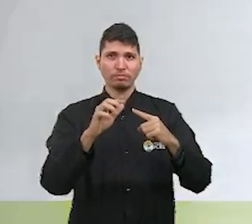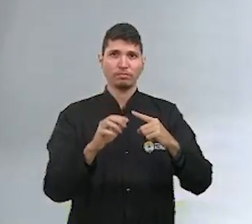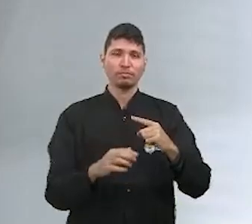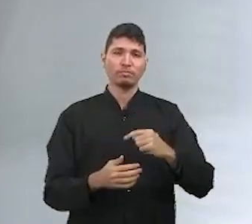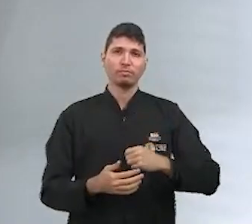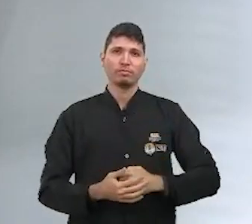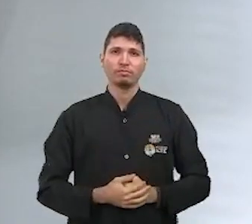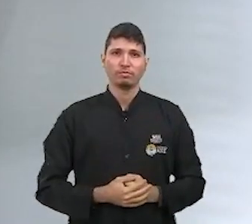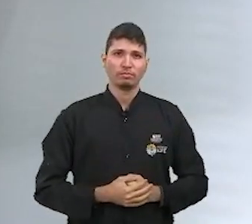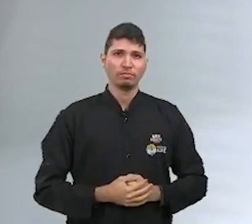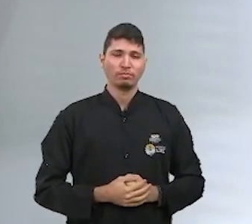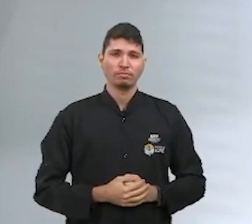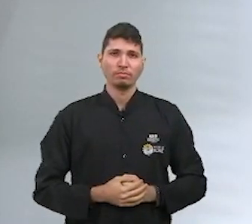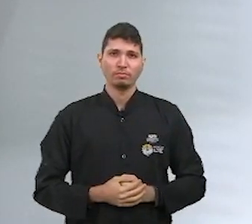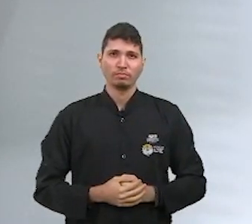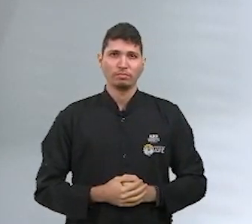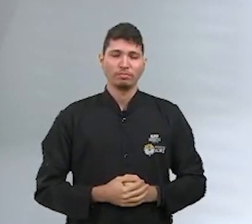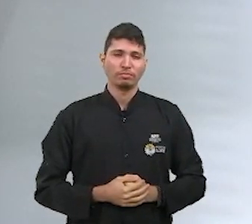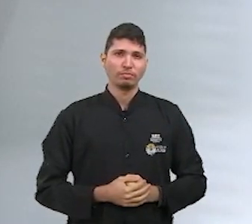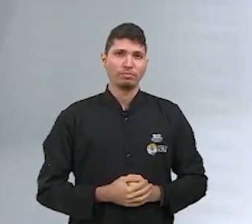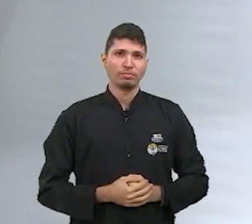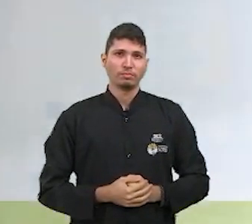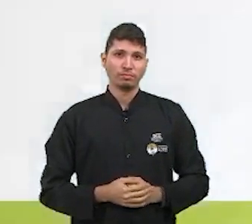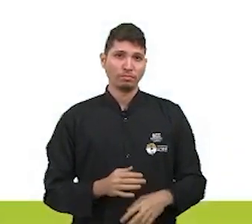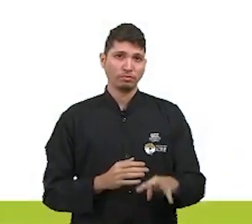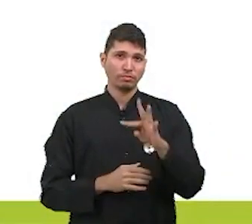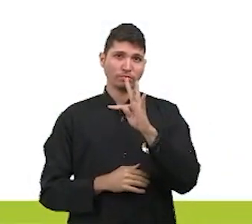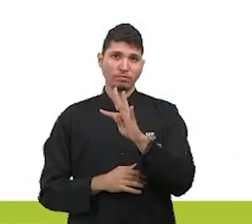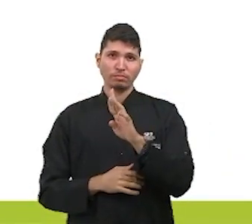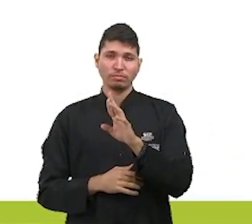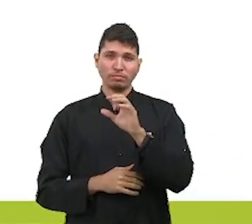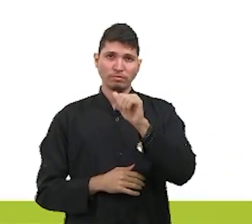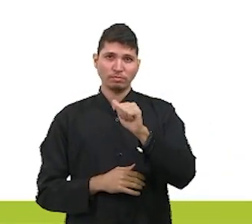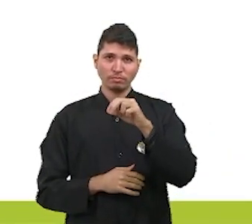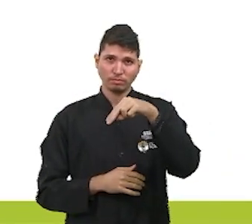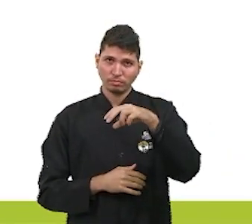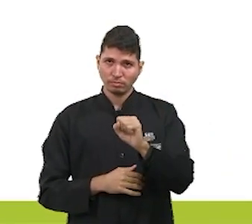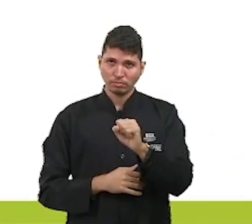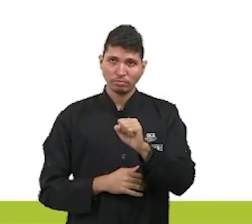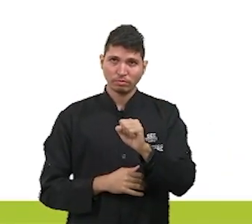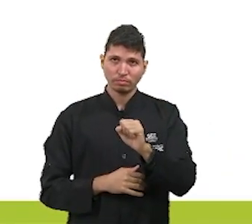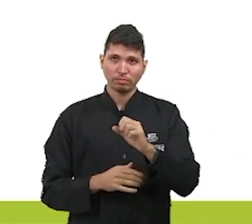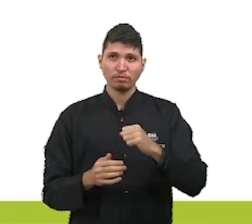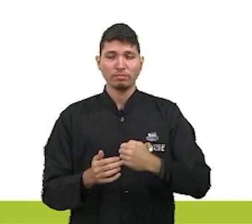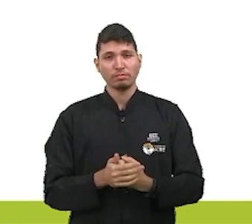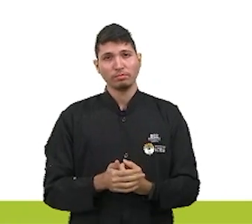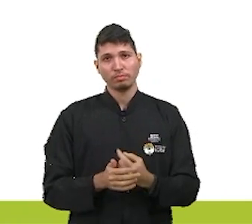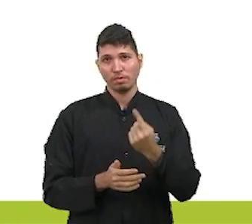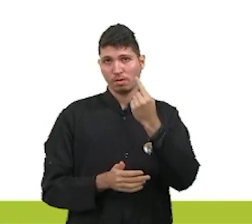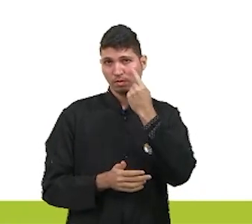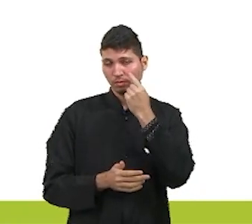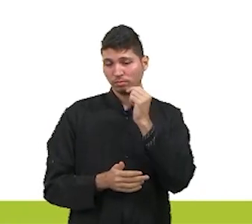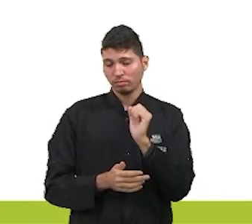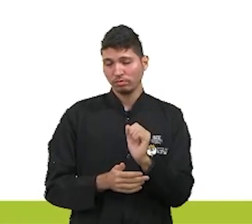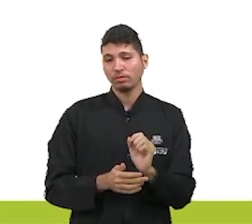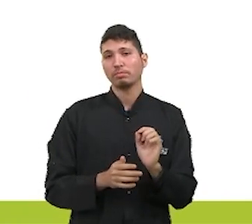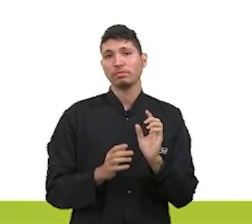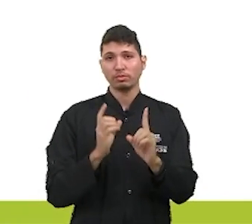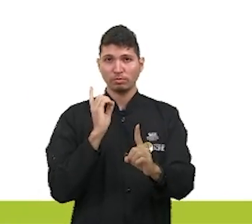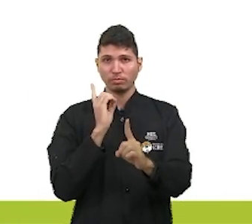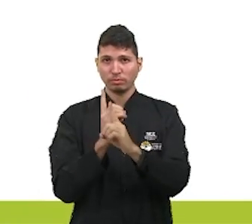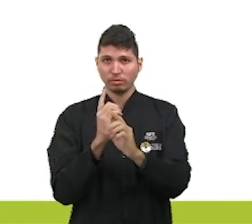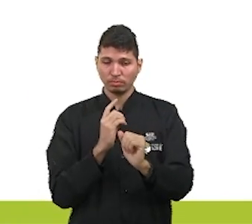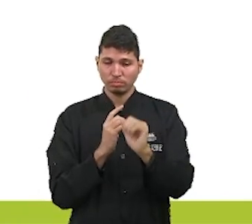carbono. Já na ligação trans, eu vou fazer a mesma coisa, tá? Analisar quem é o mais eletronegativo, colocar